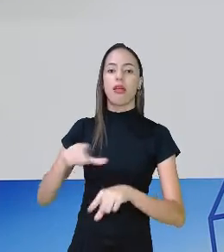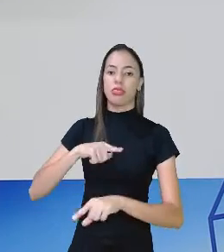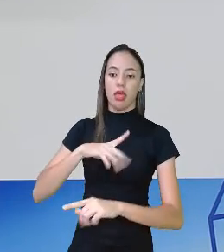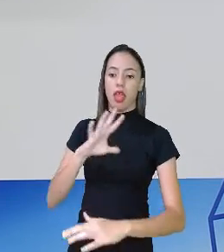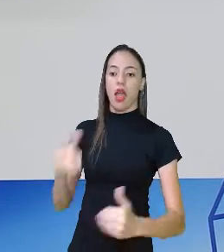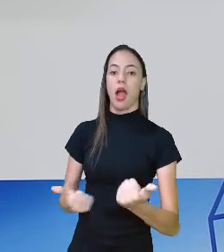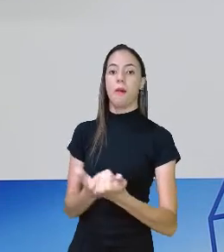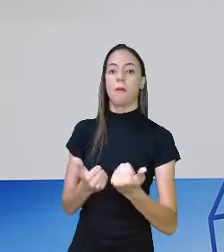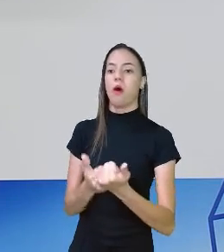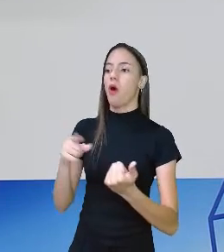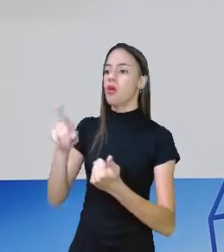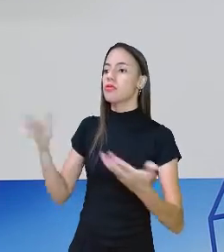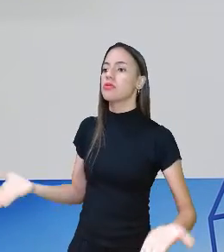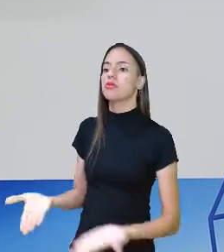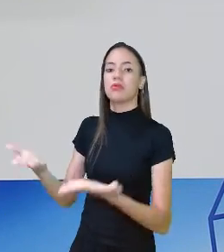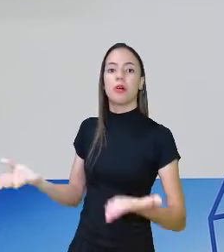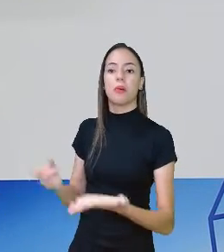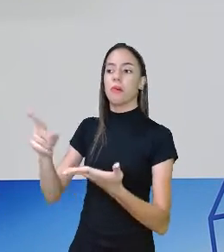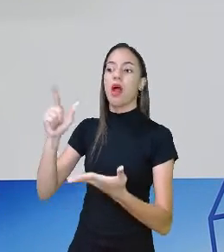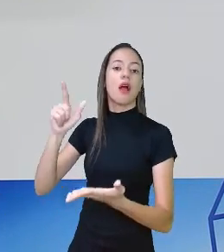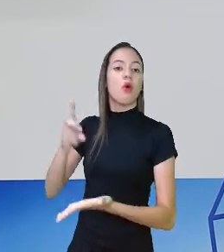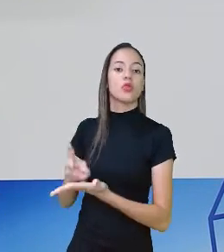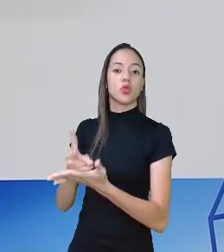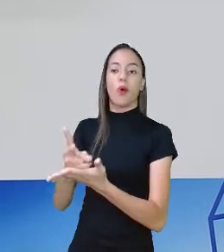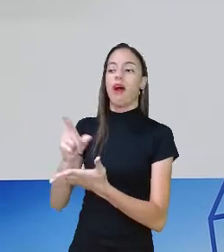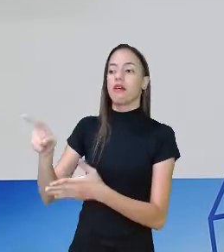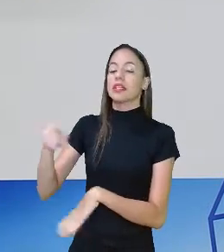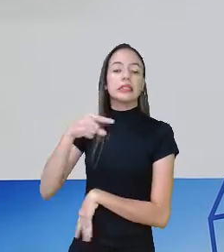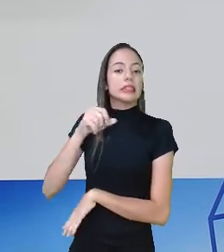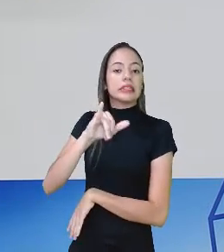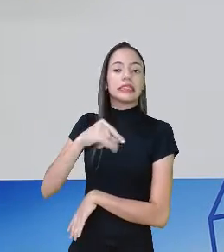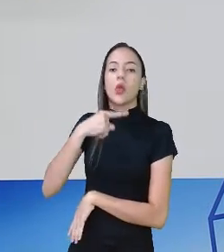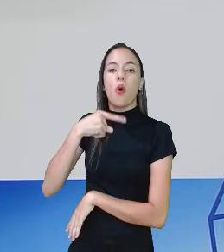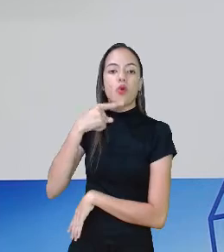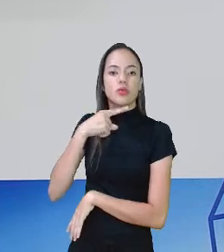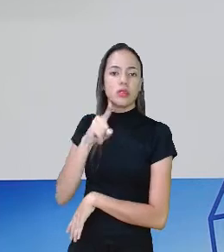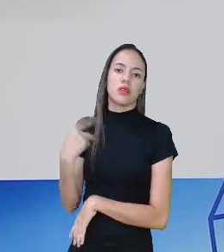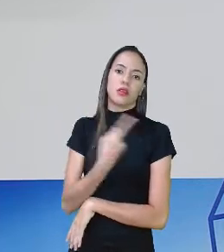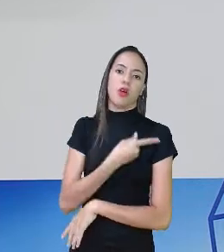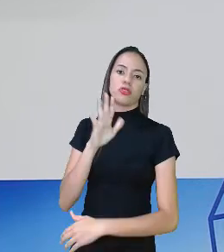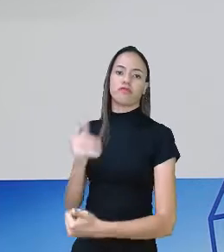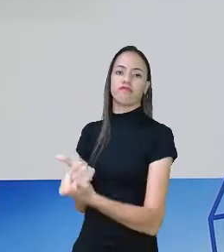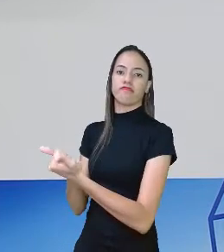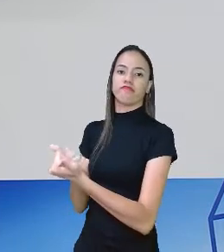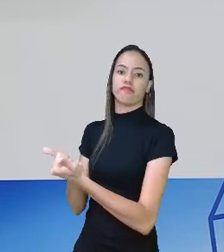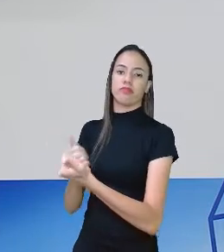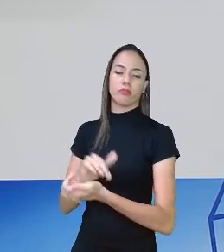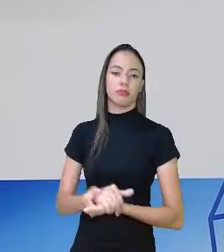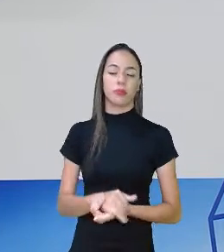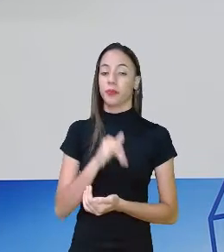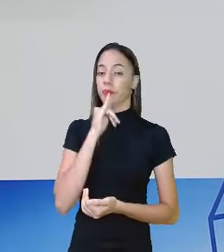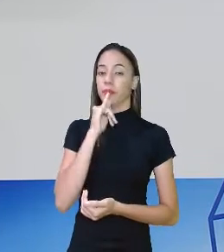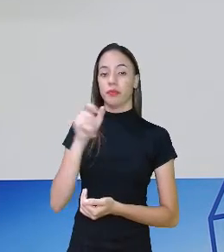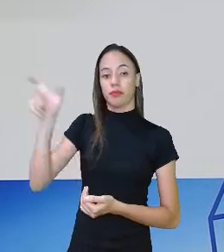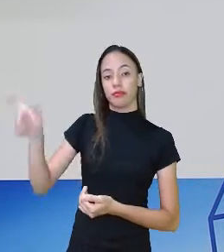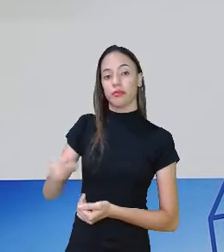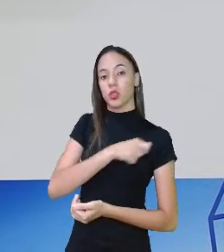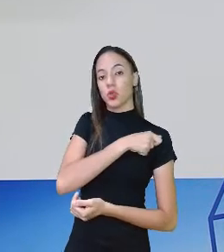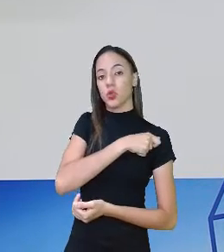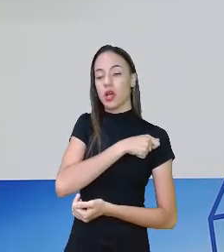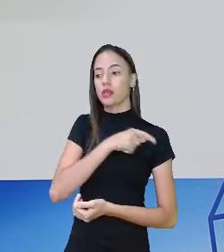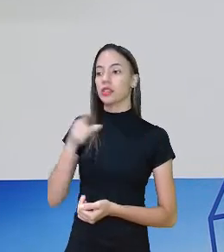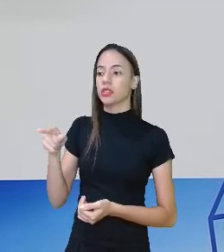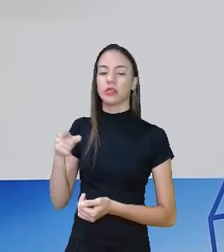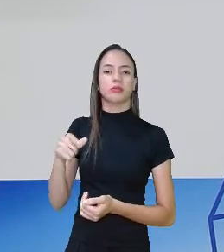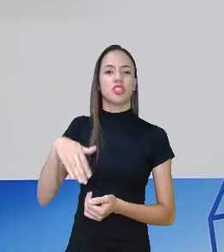continuar avançando naquilo que ele não consegue. Então, se aquele estudante ele faz alguns